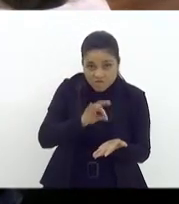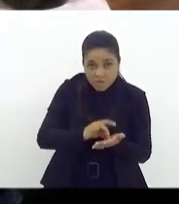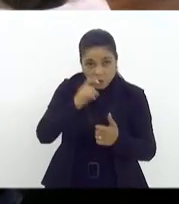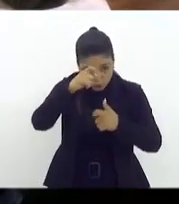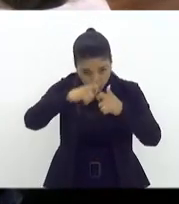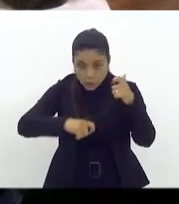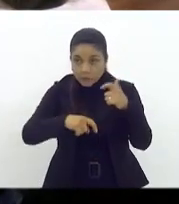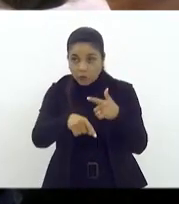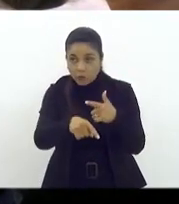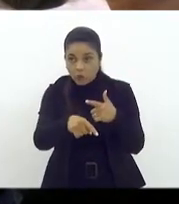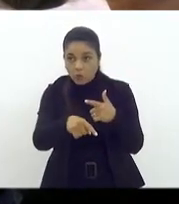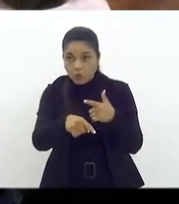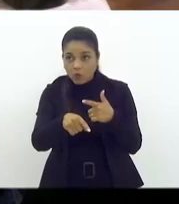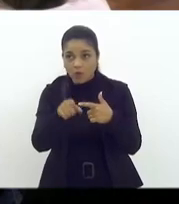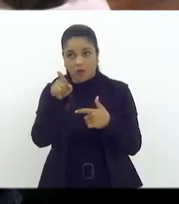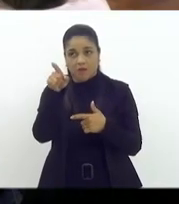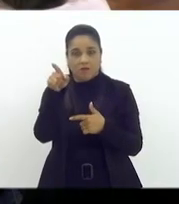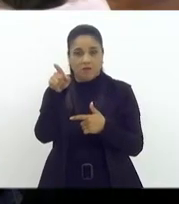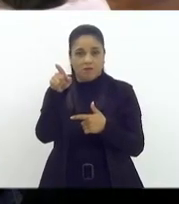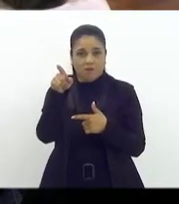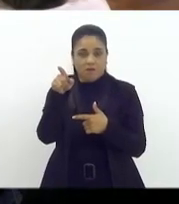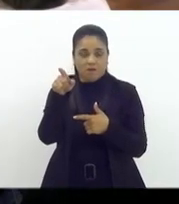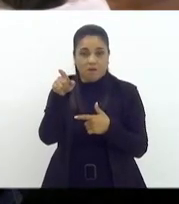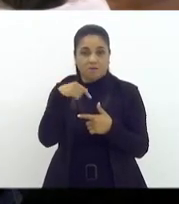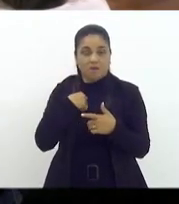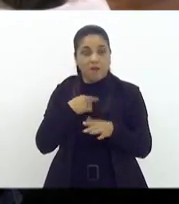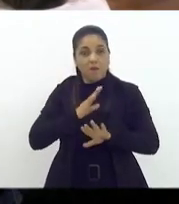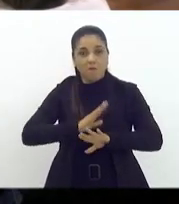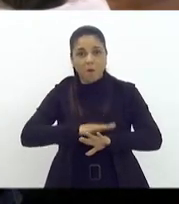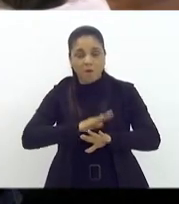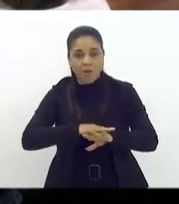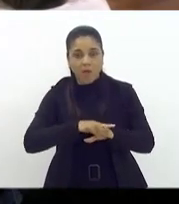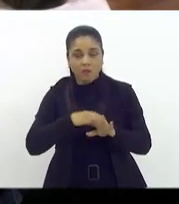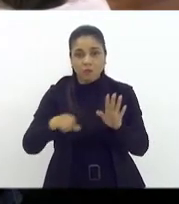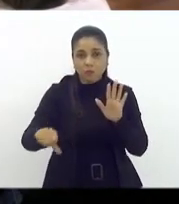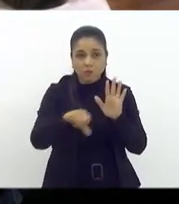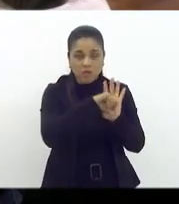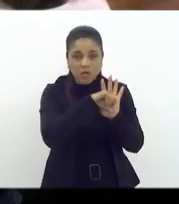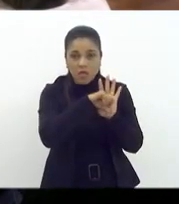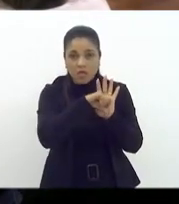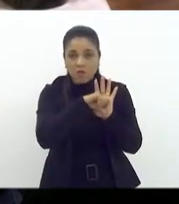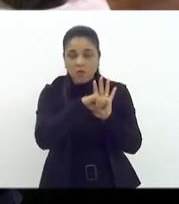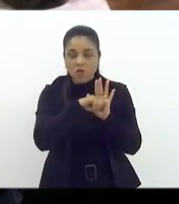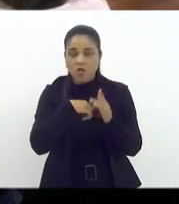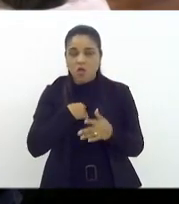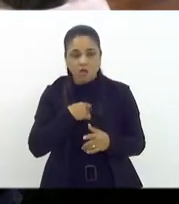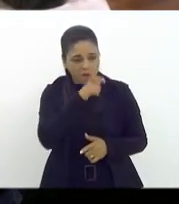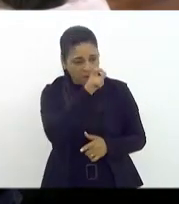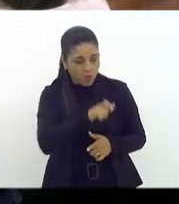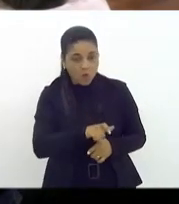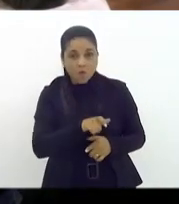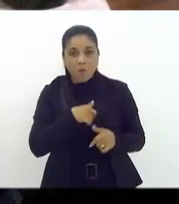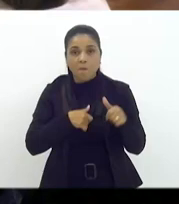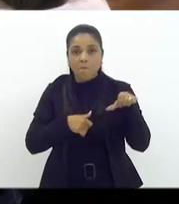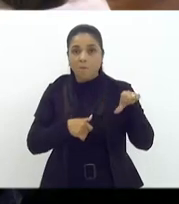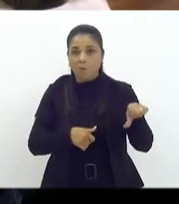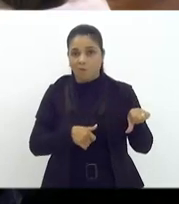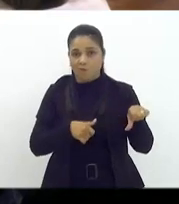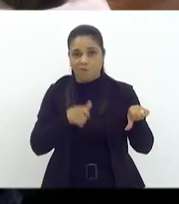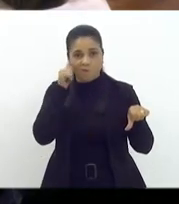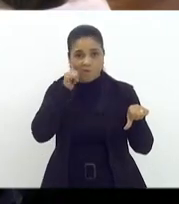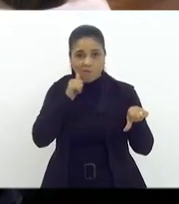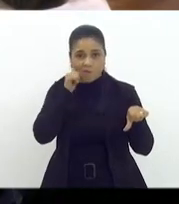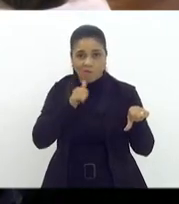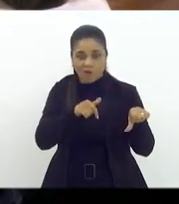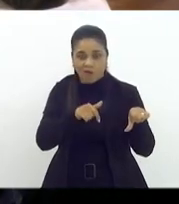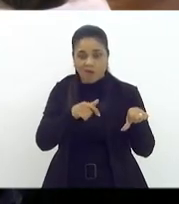Baixada Fluminense Imagine na hora do crime essas mulheres né estão vendo este homem né No momento tão